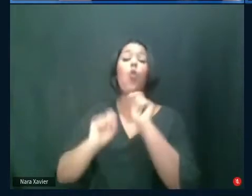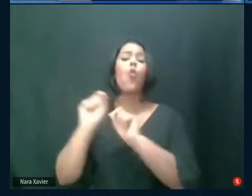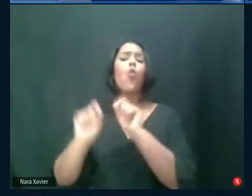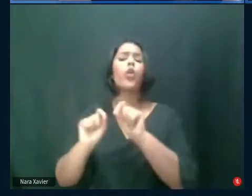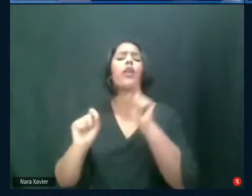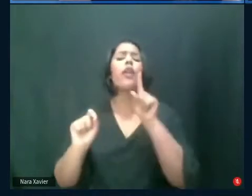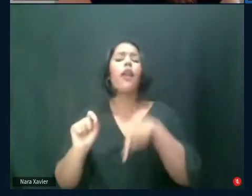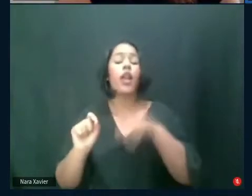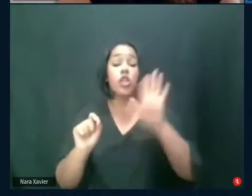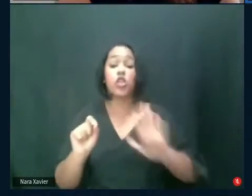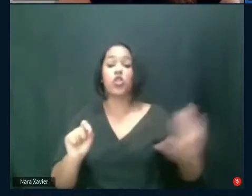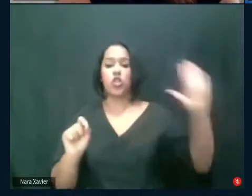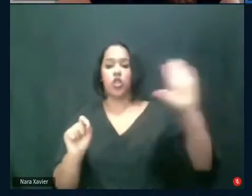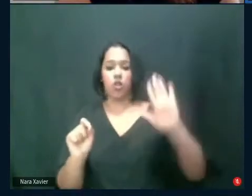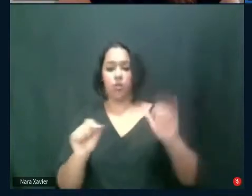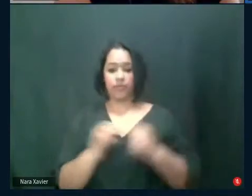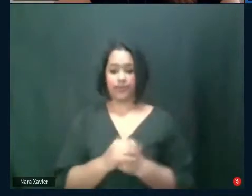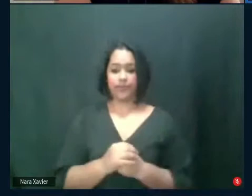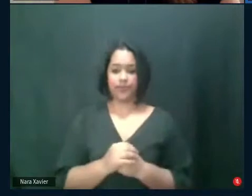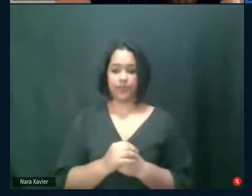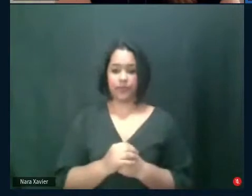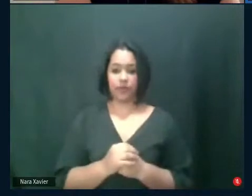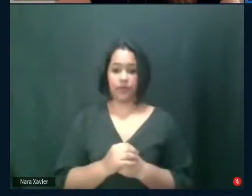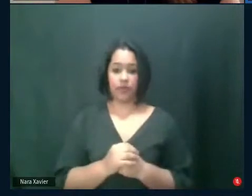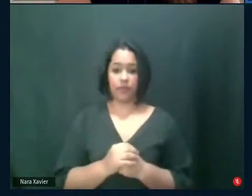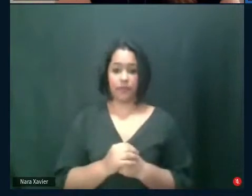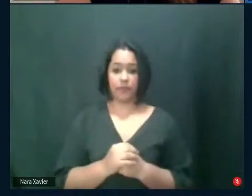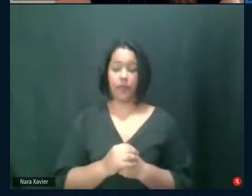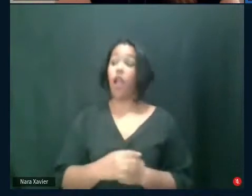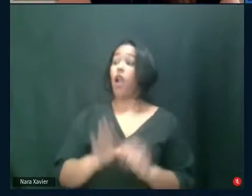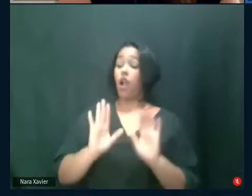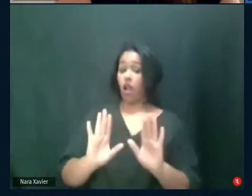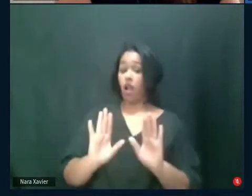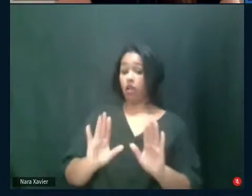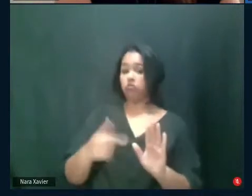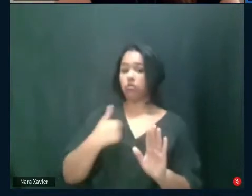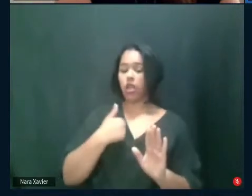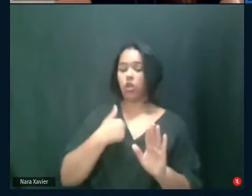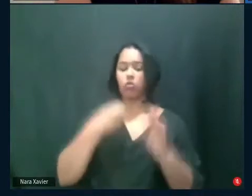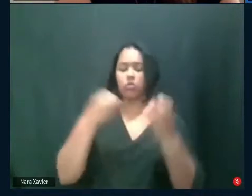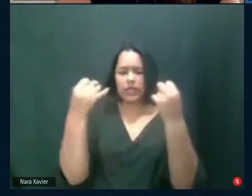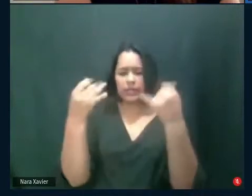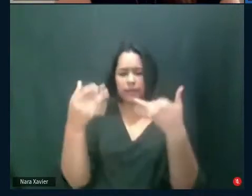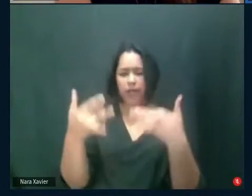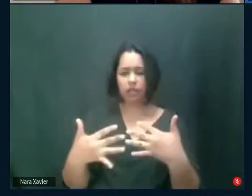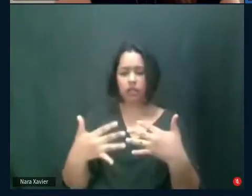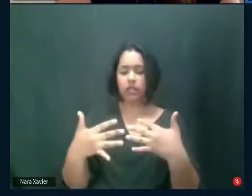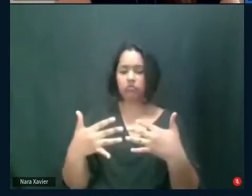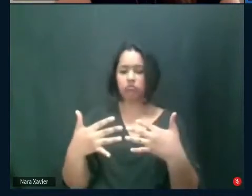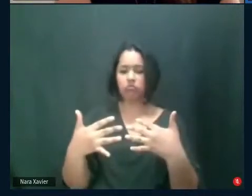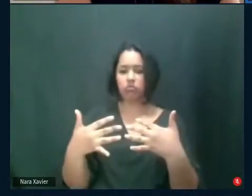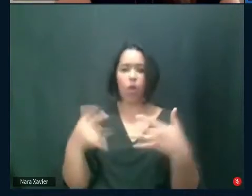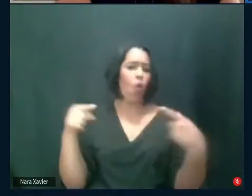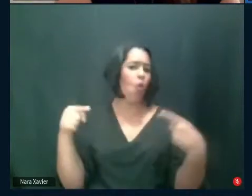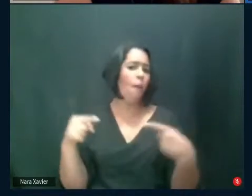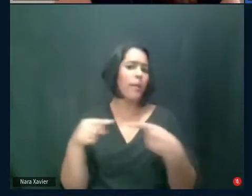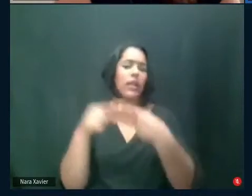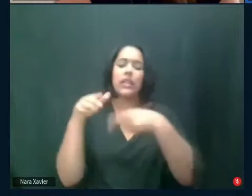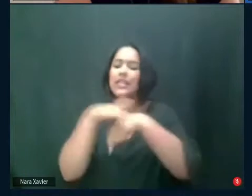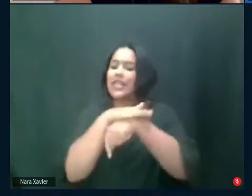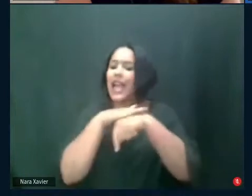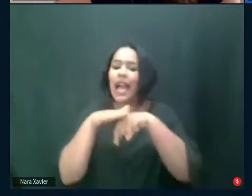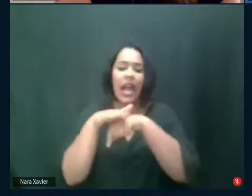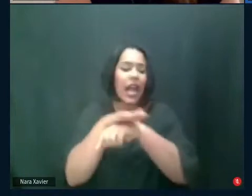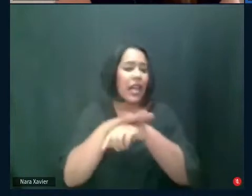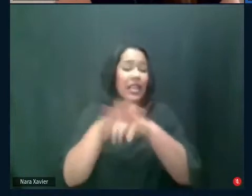professora, nesse caso aí onde eu descrevo os núcleos, eu não descrevi de acordo com nenhum CAIS em